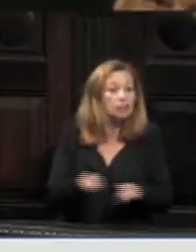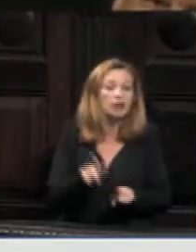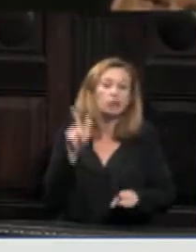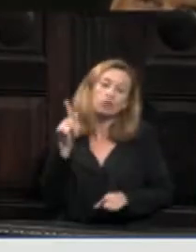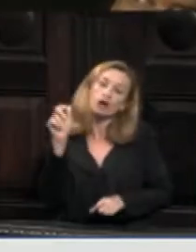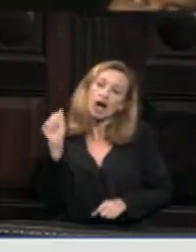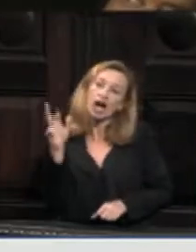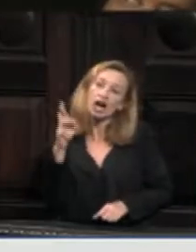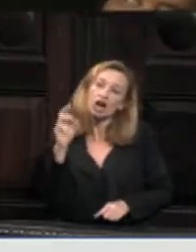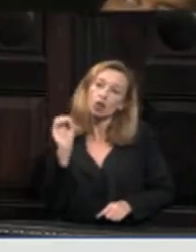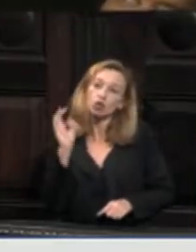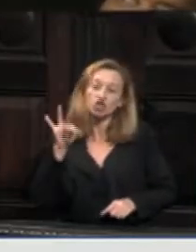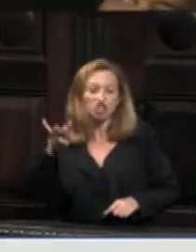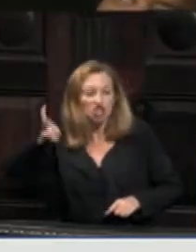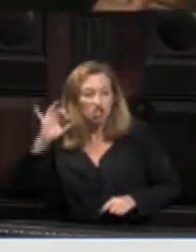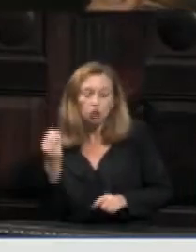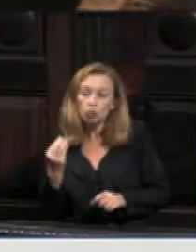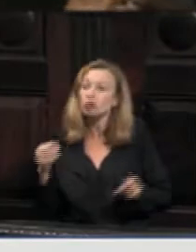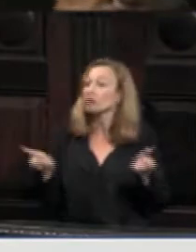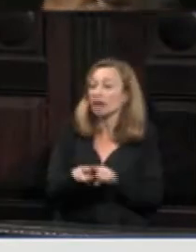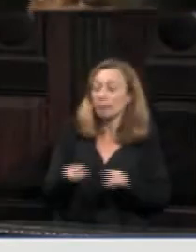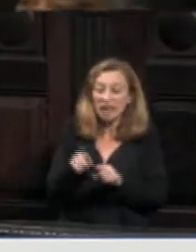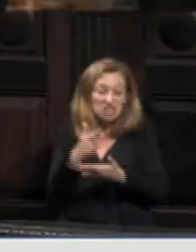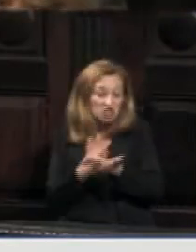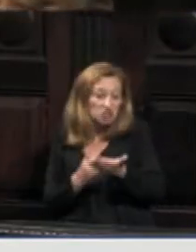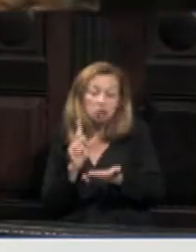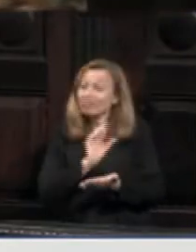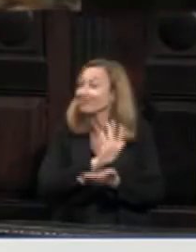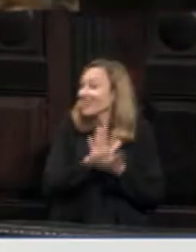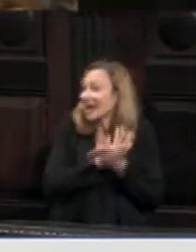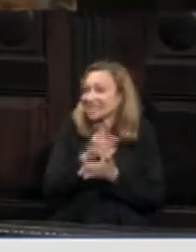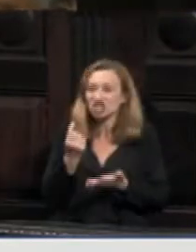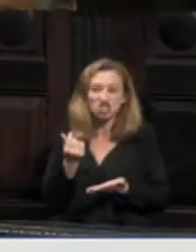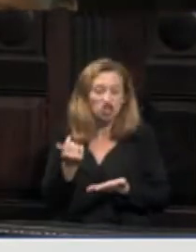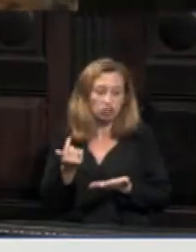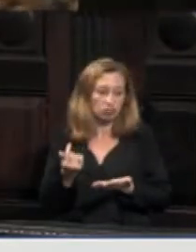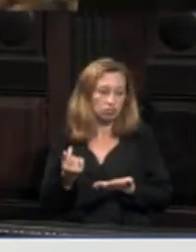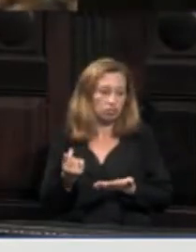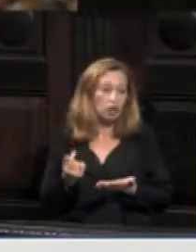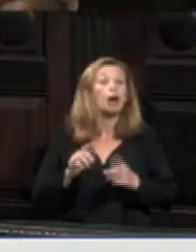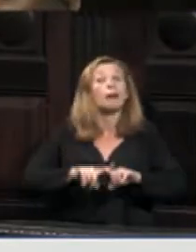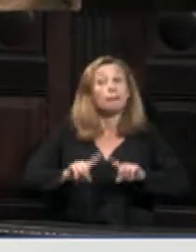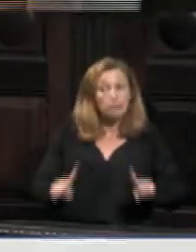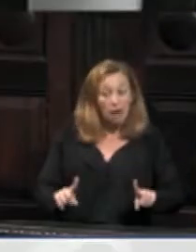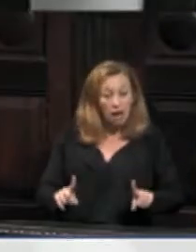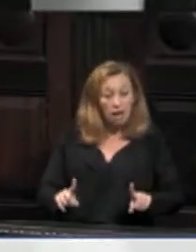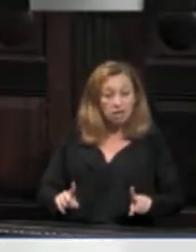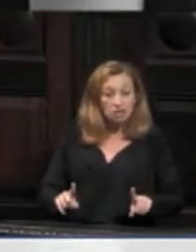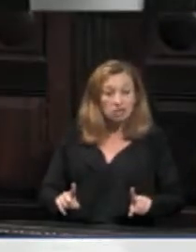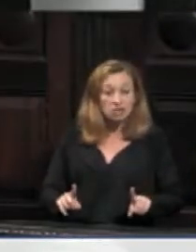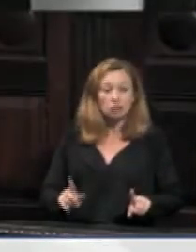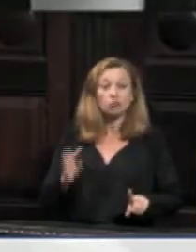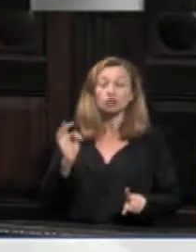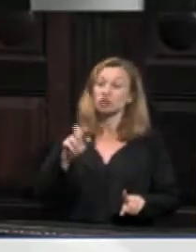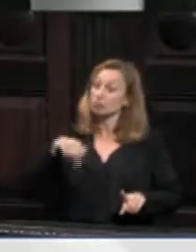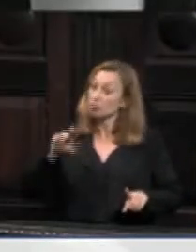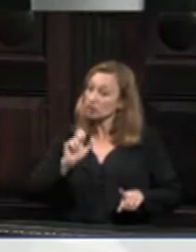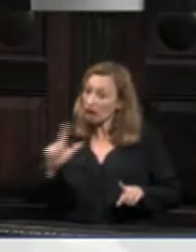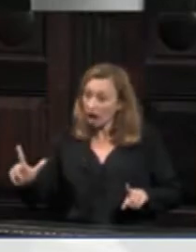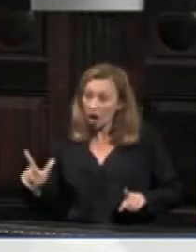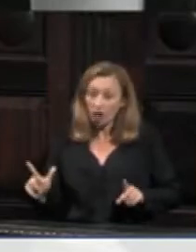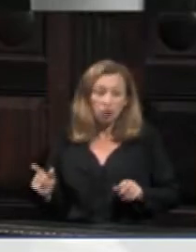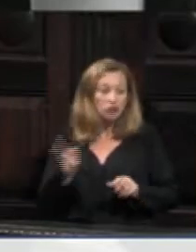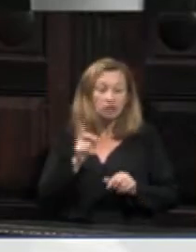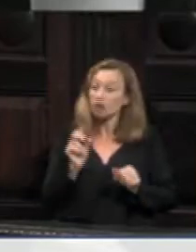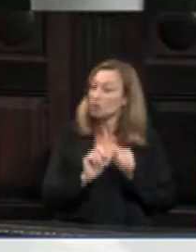Benedita, que o tribunal também não apartou as contas. Mas então, não foi assim que o tribunal fez, não é assim a doutrina do